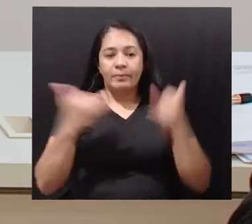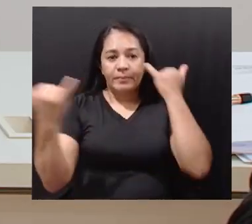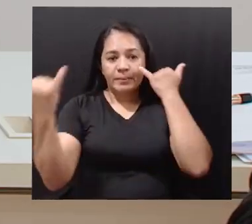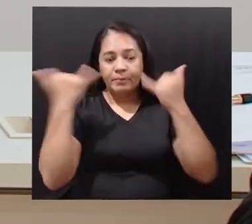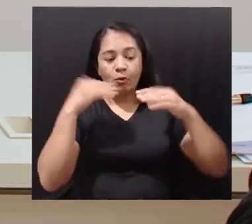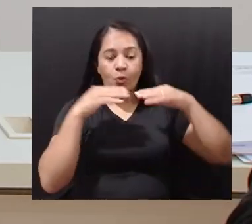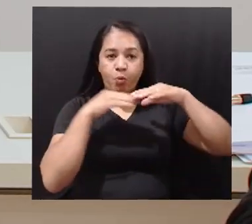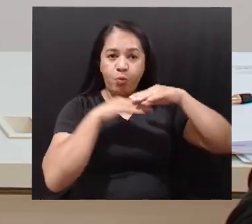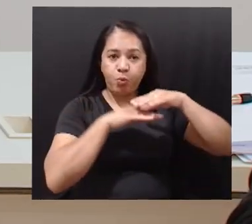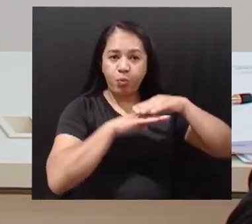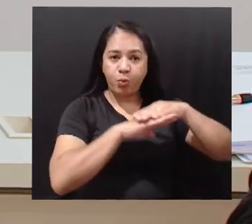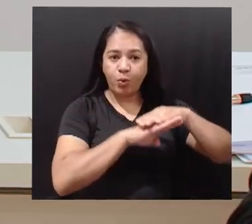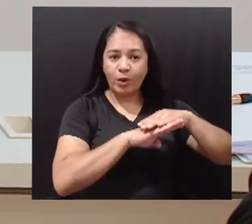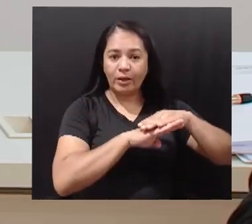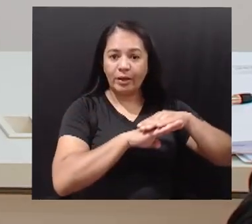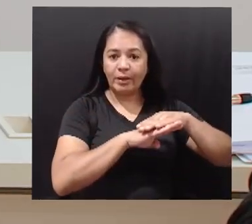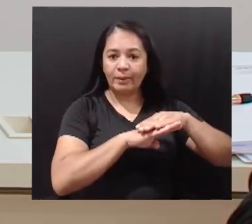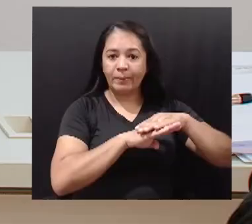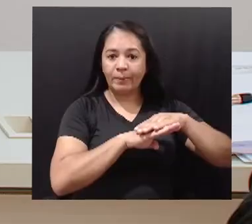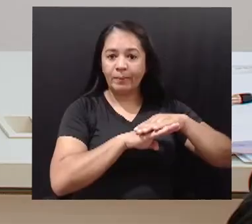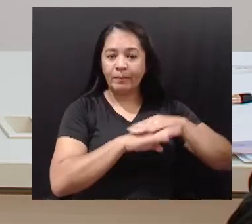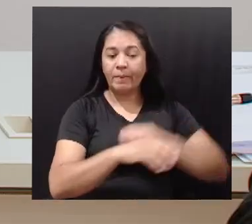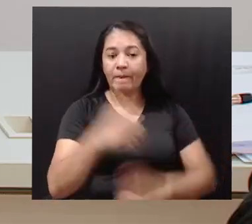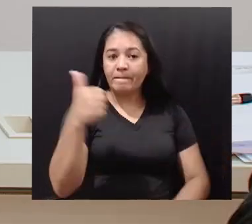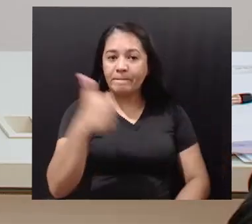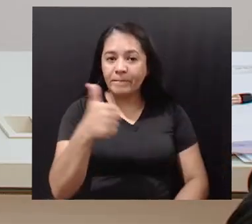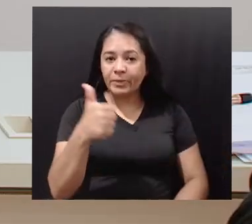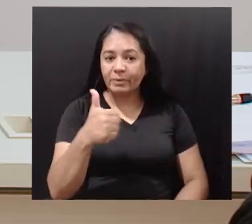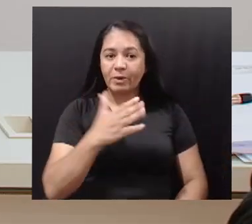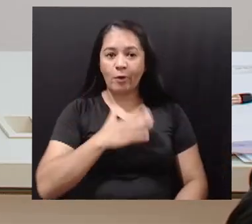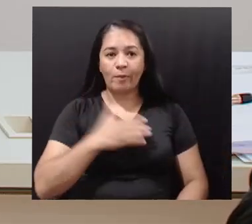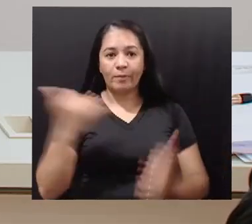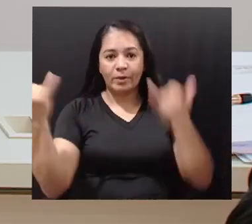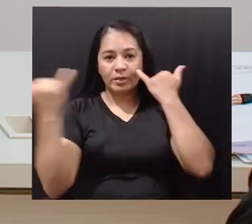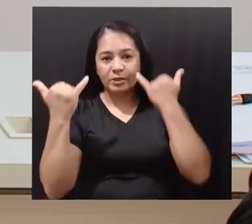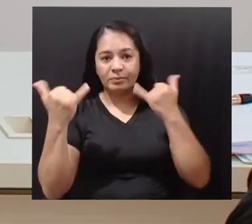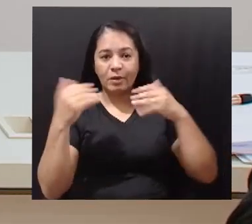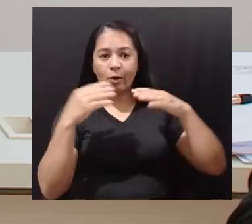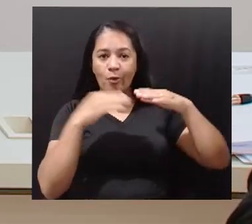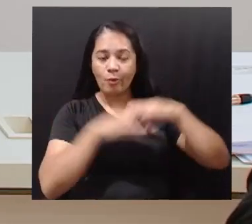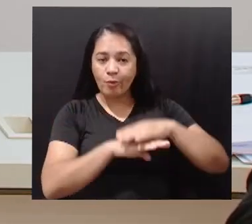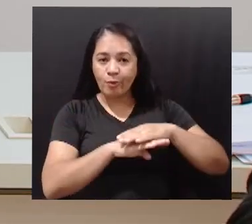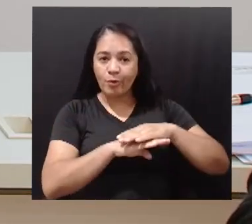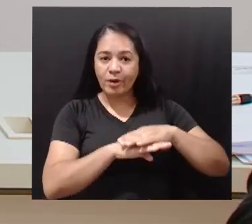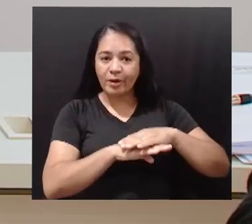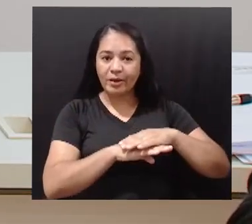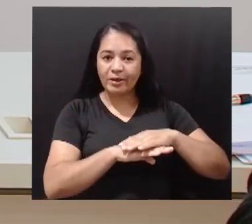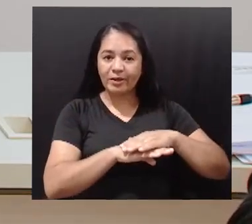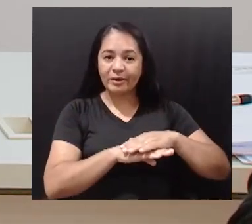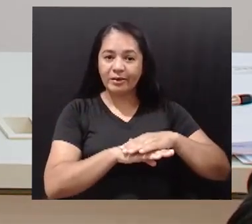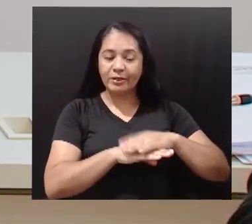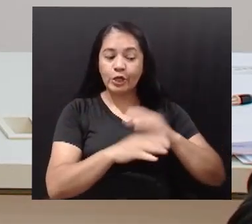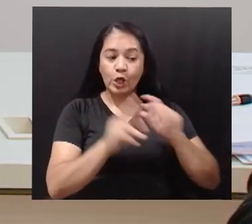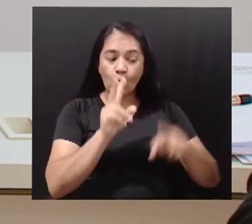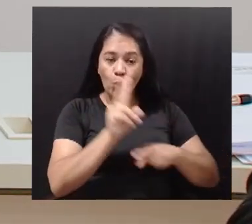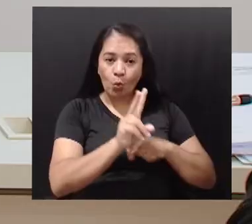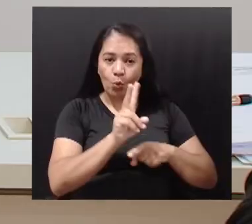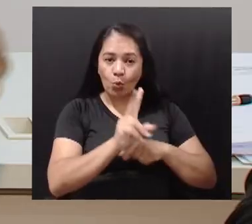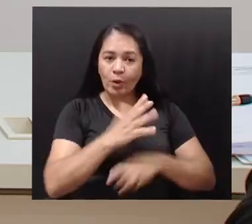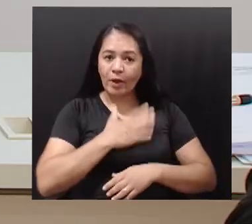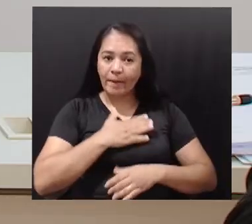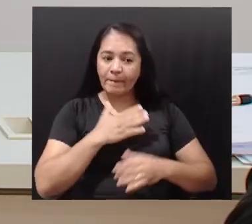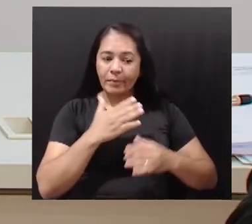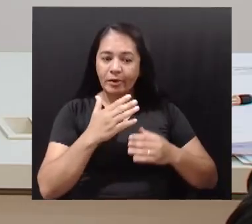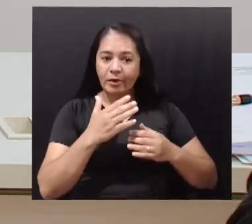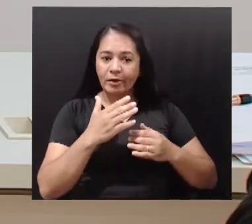ali, primeiro, para ele ter os meus dados e armazenar os meus dados e tratar os meus dados, ele usar os